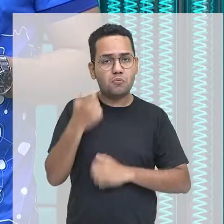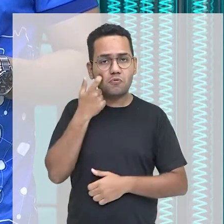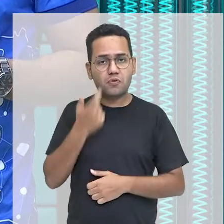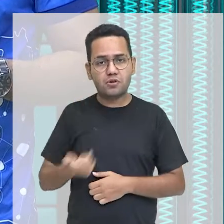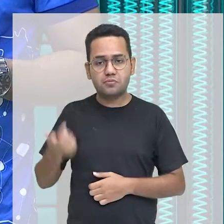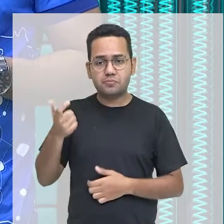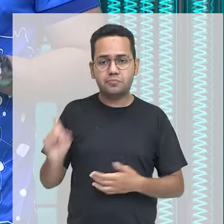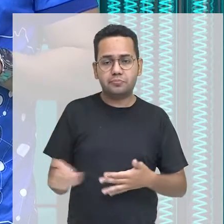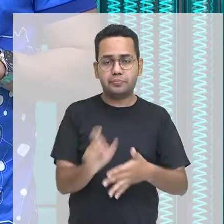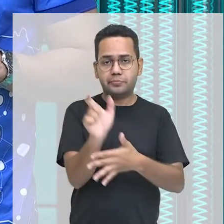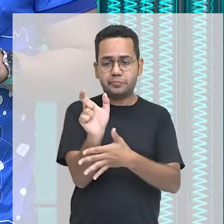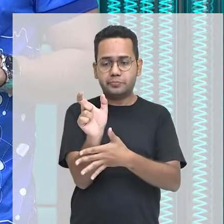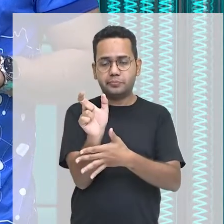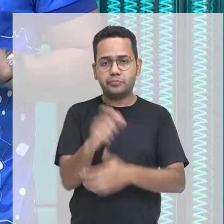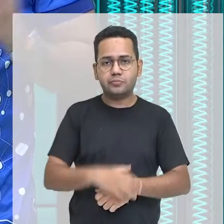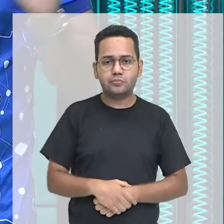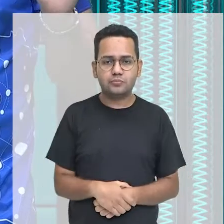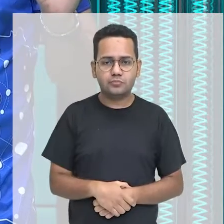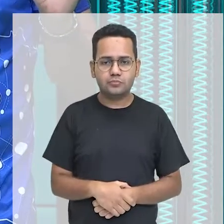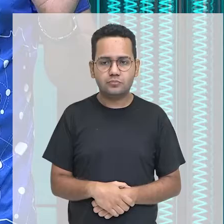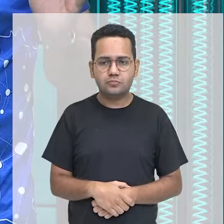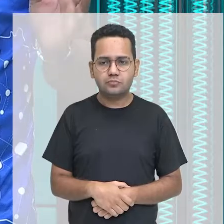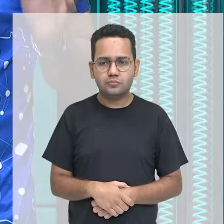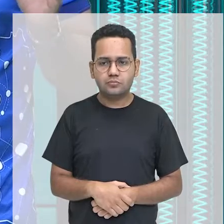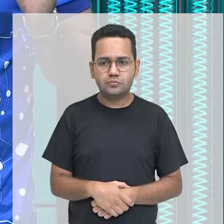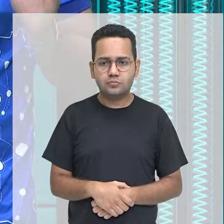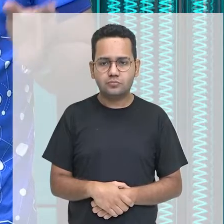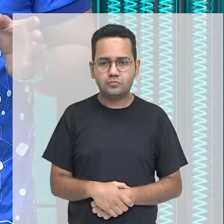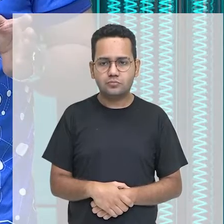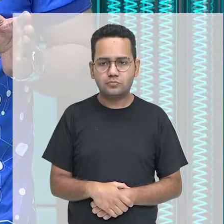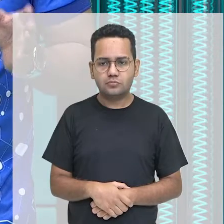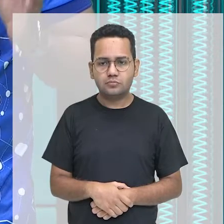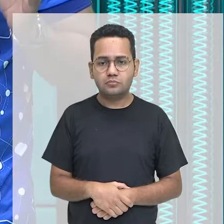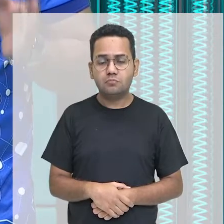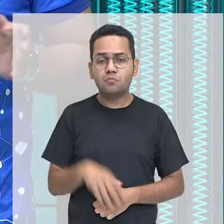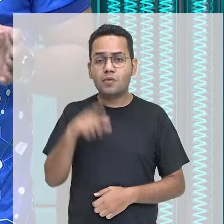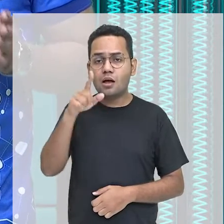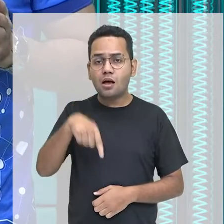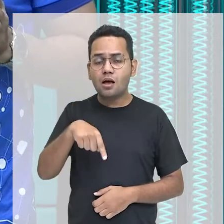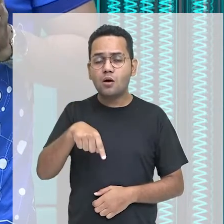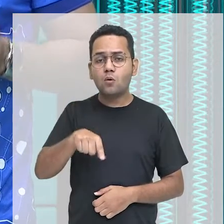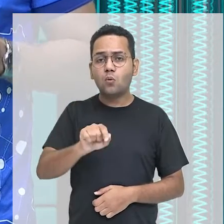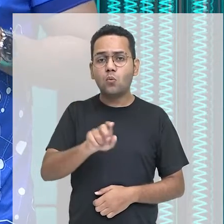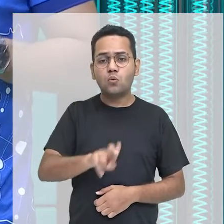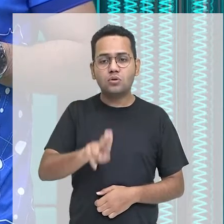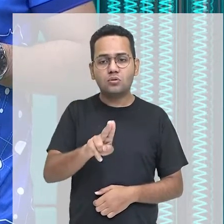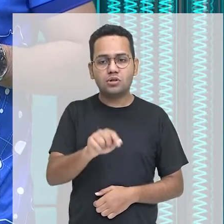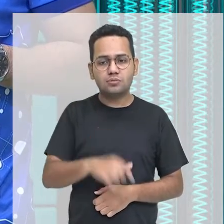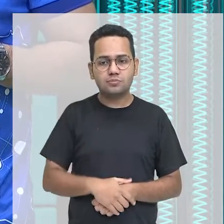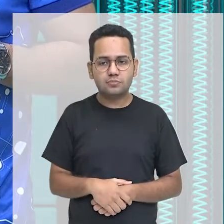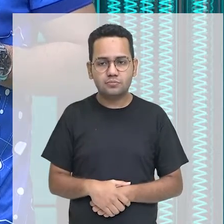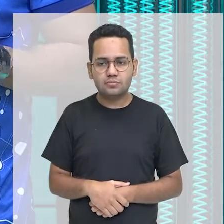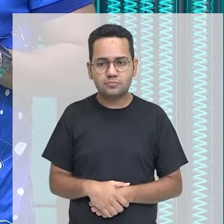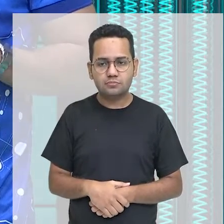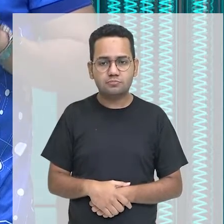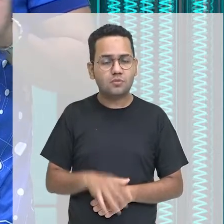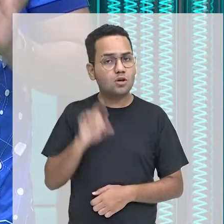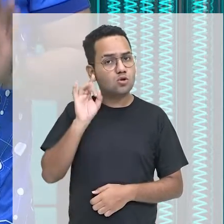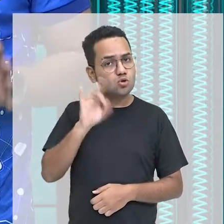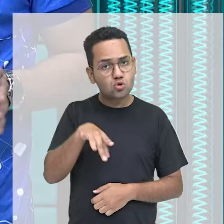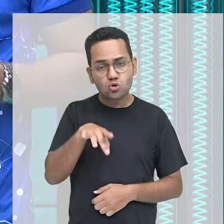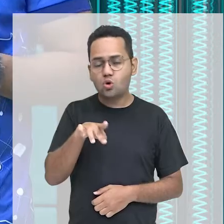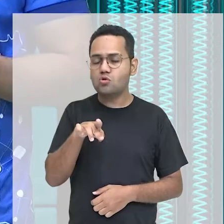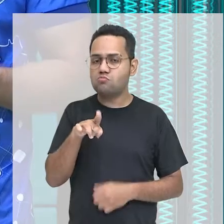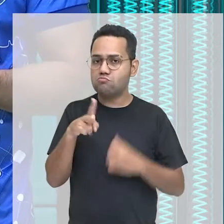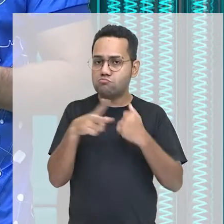situação. Primeiro verbo que nós vamos trabalhar, e ele é um verbo, então, que nós utilizamos somente como verbo modal, tá?